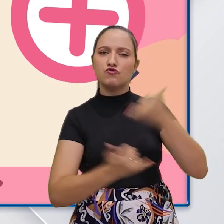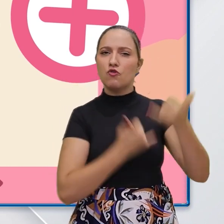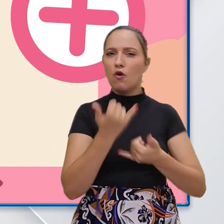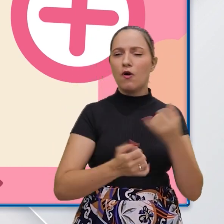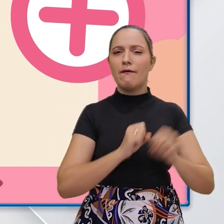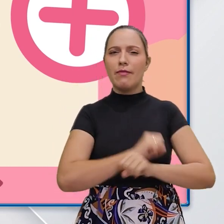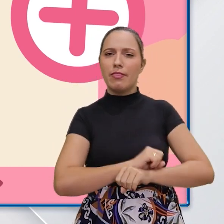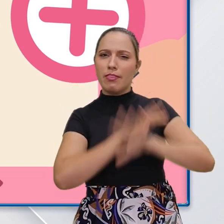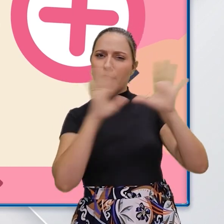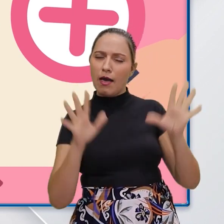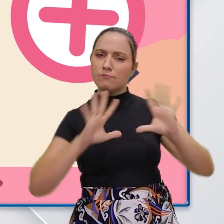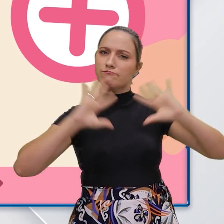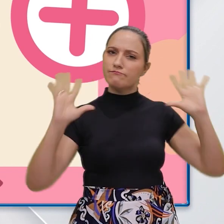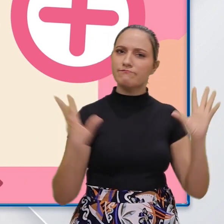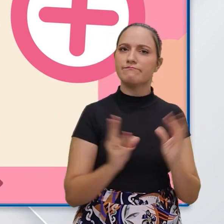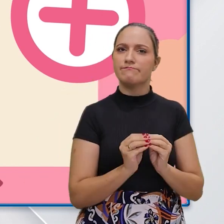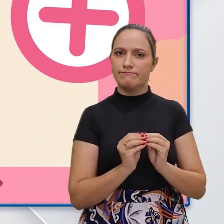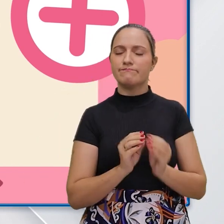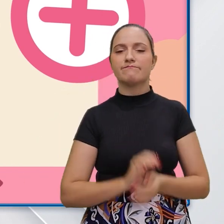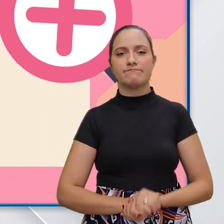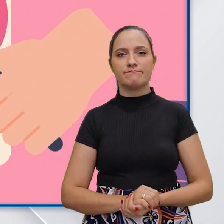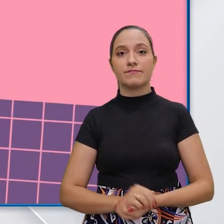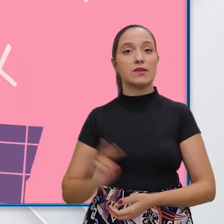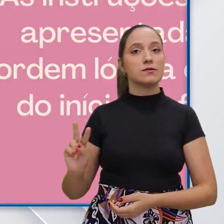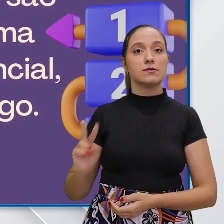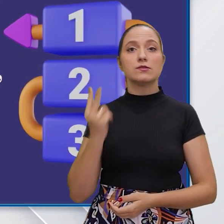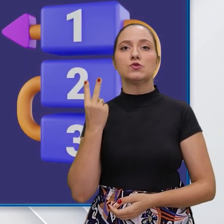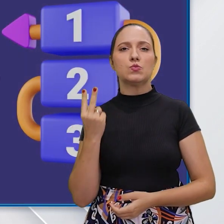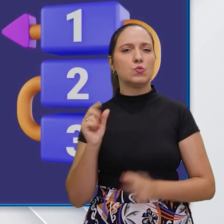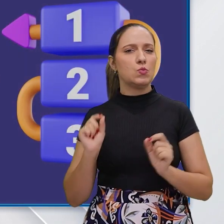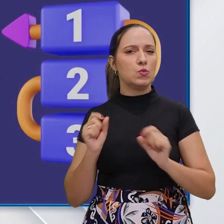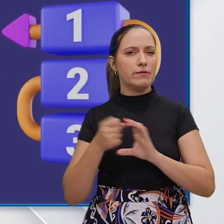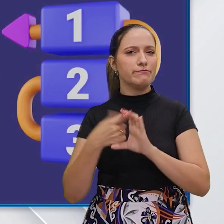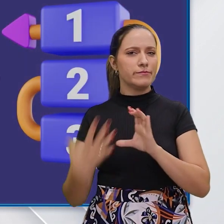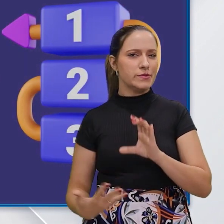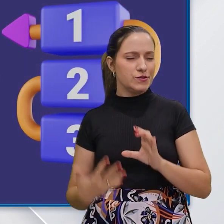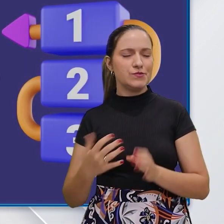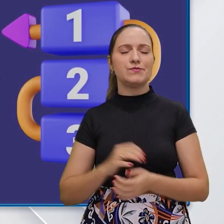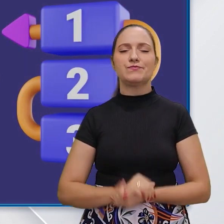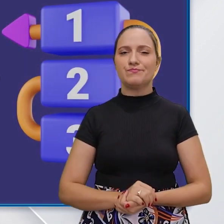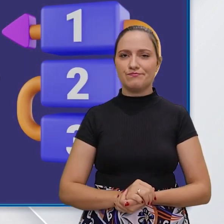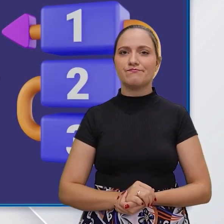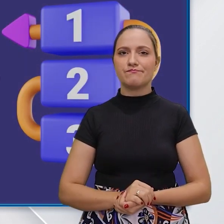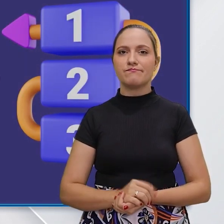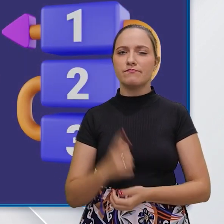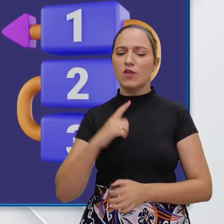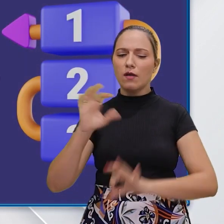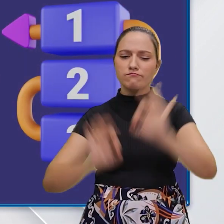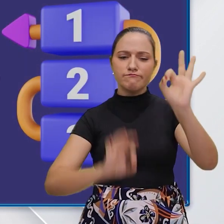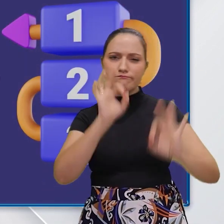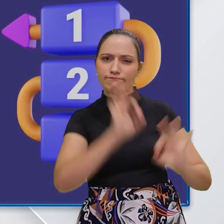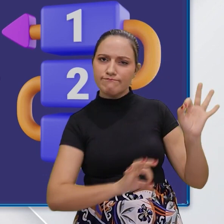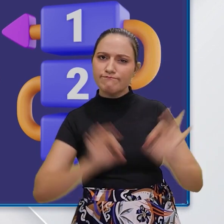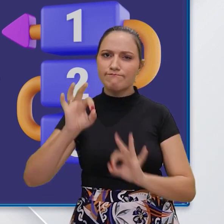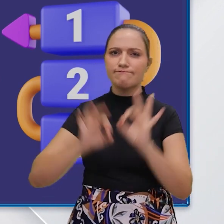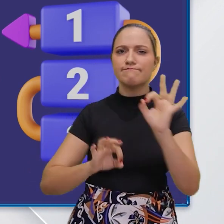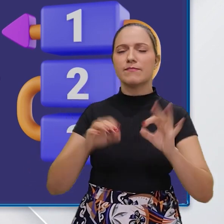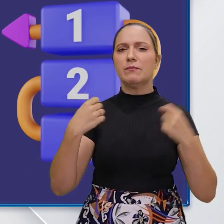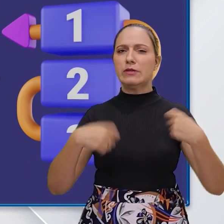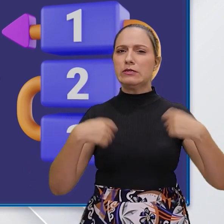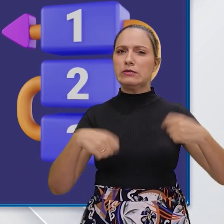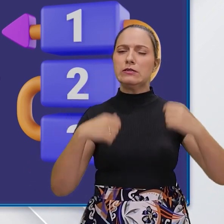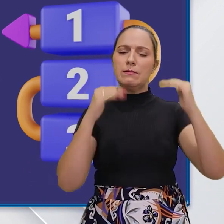de forma clara e concisa. A segunda característica é a